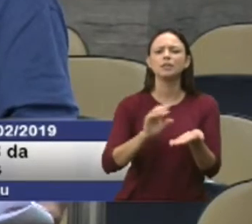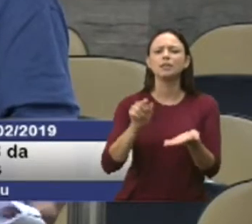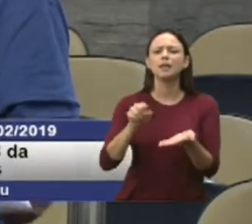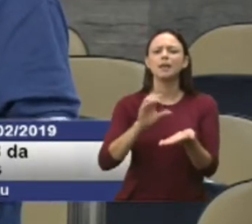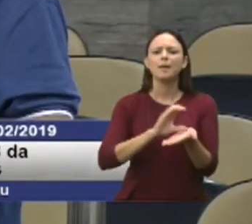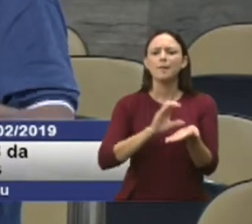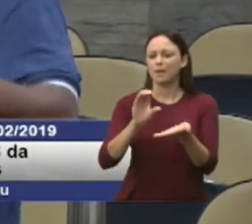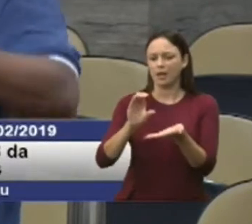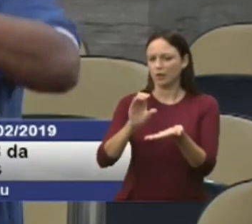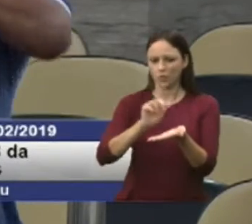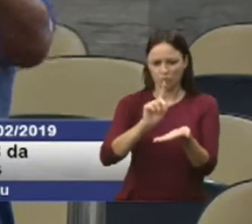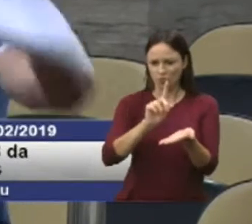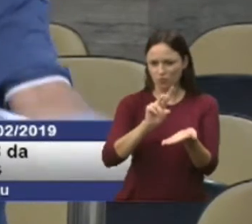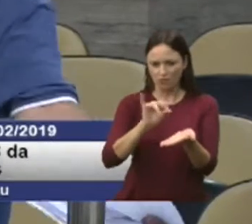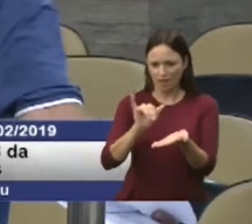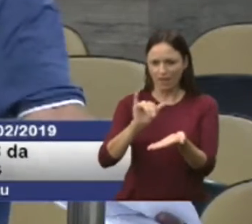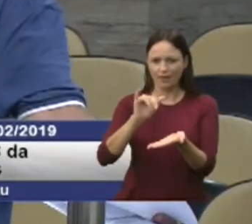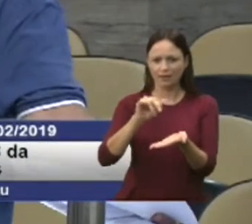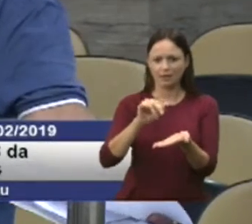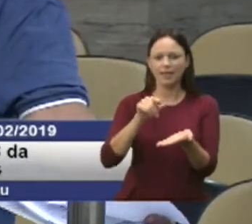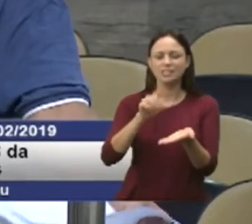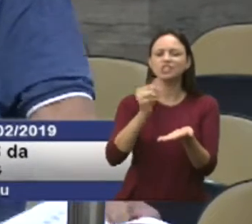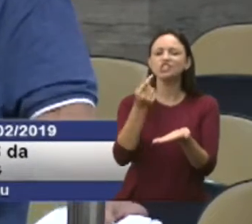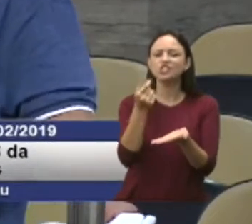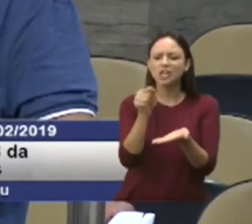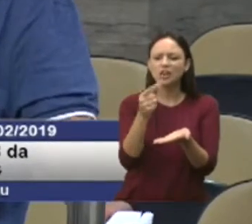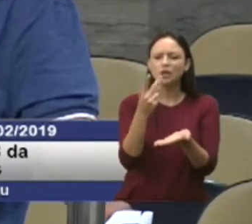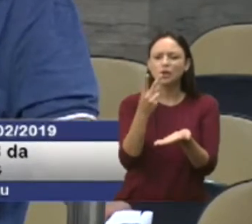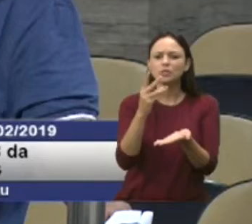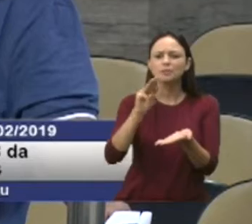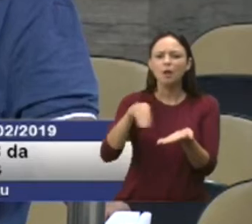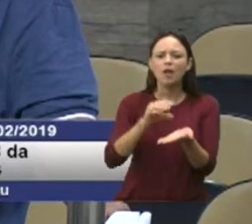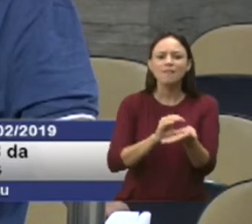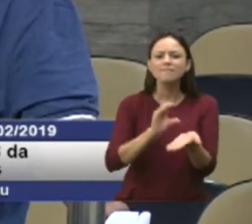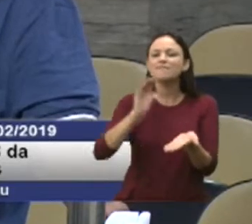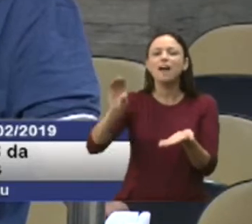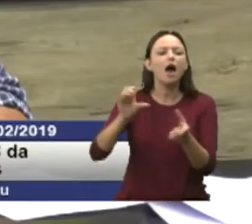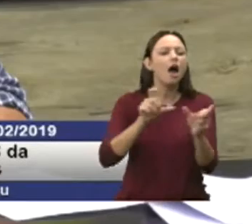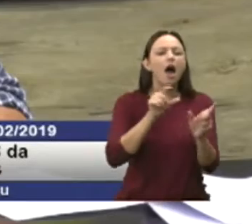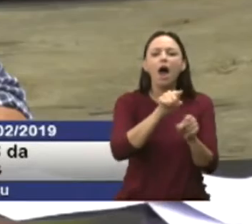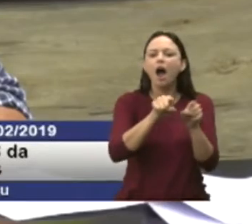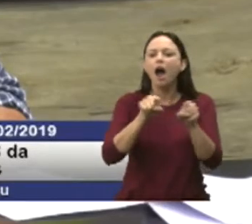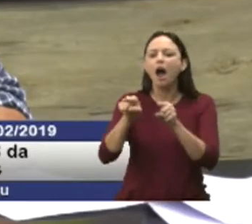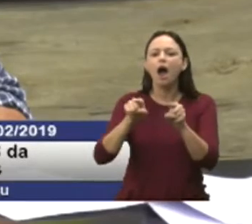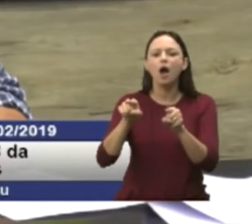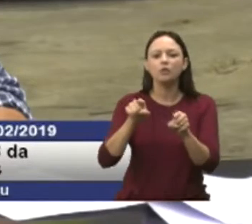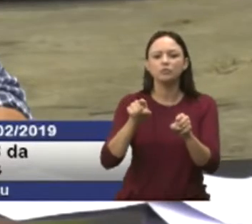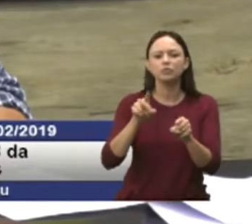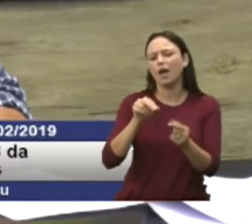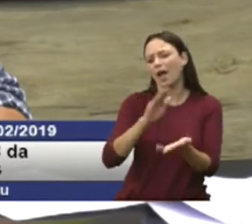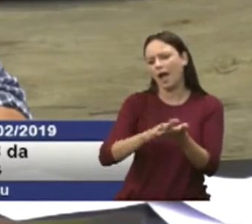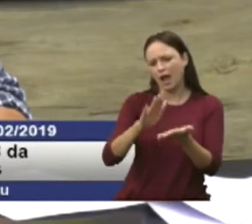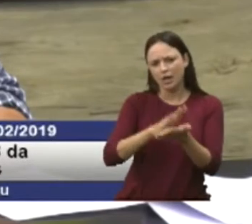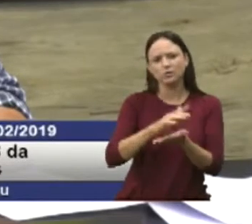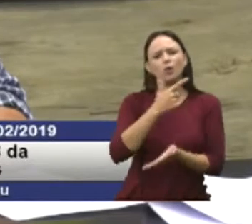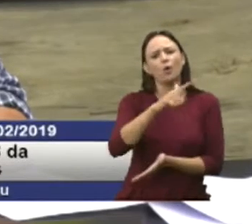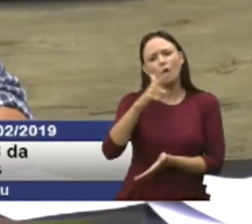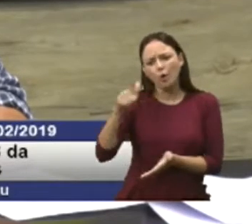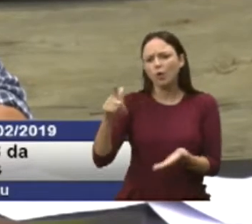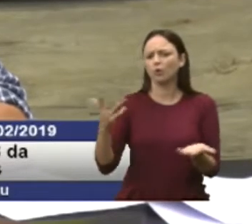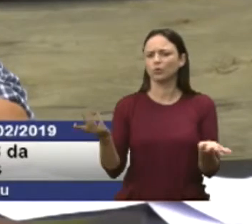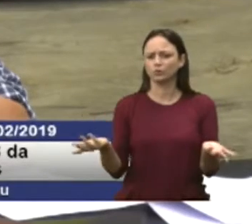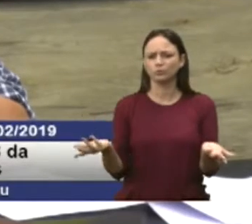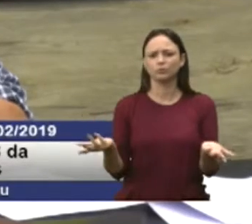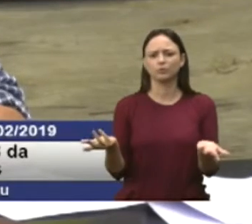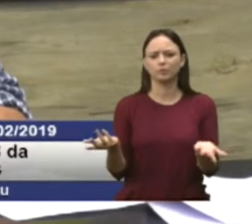IPMJ. Exatamente. Onde é que vai entrar esse dinheiro, então, na conta? Ah, esse dinheiro vai ser gasto com outros recursos.